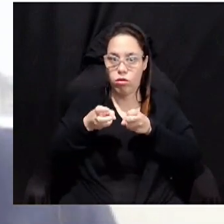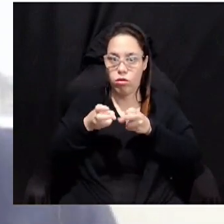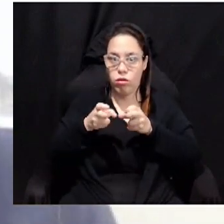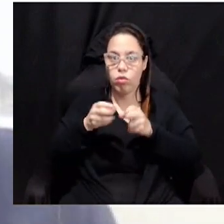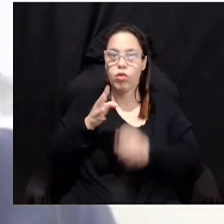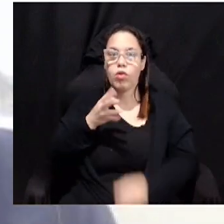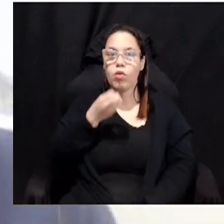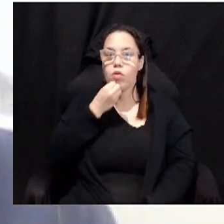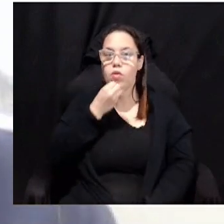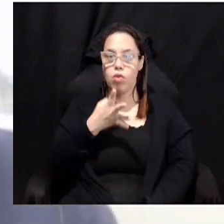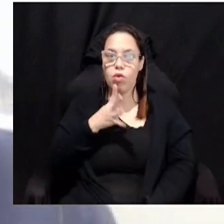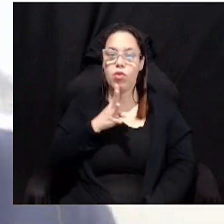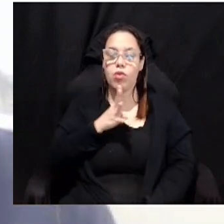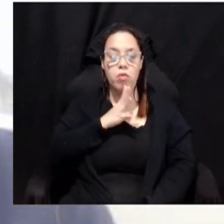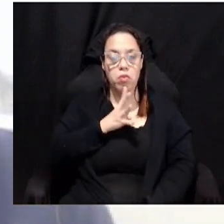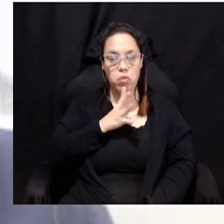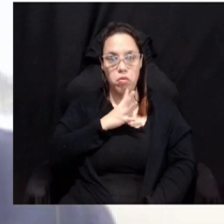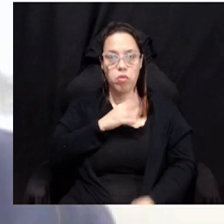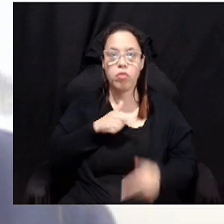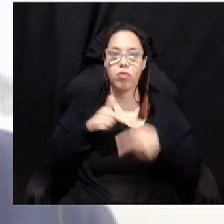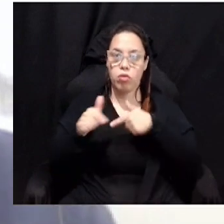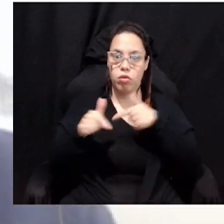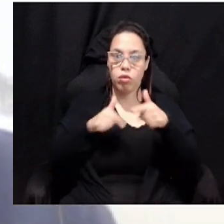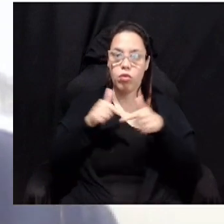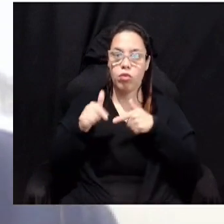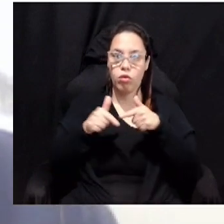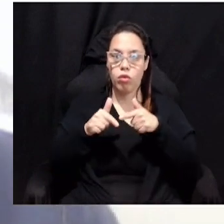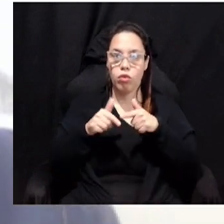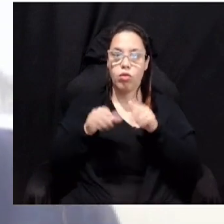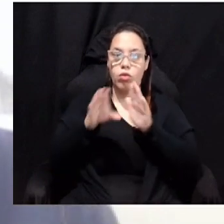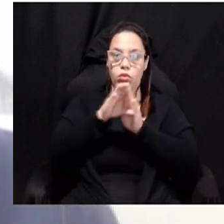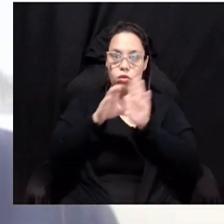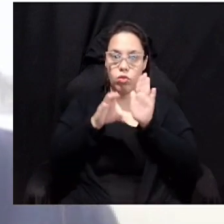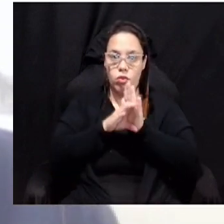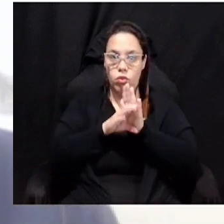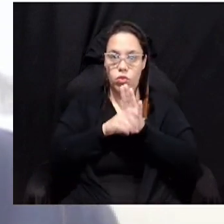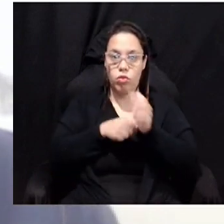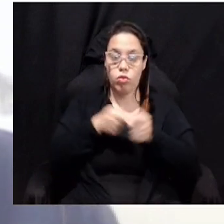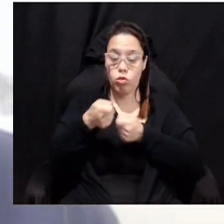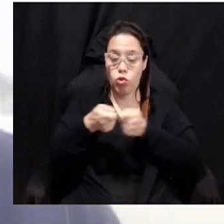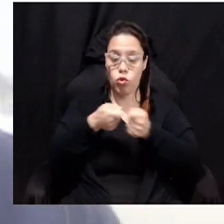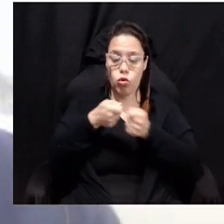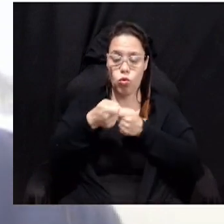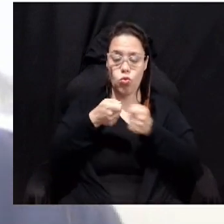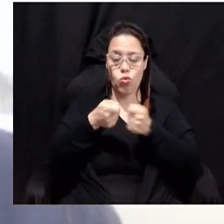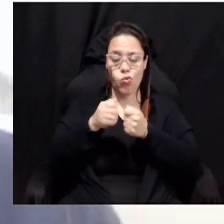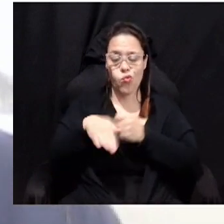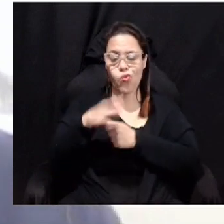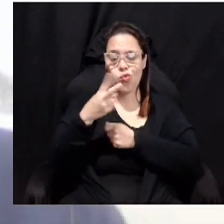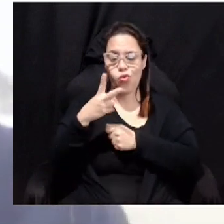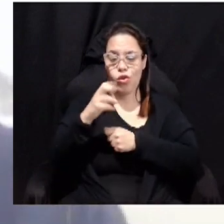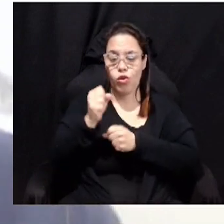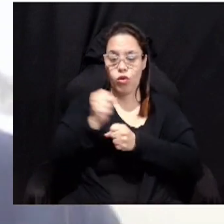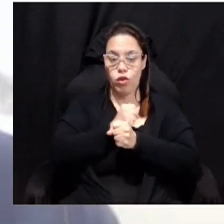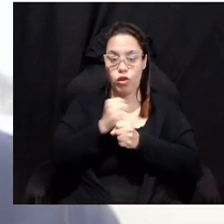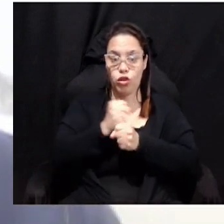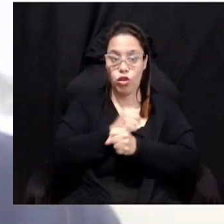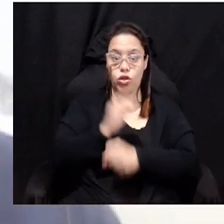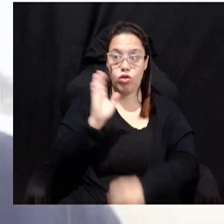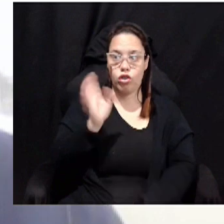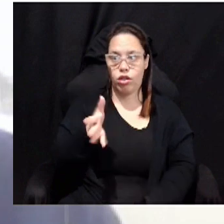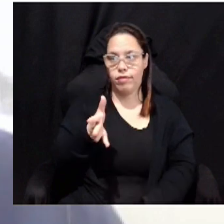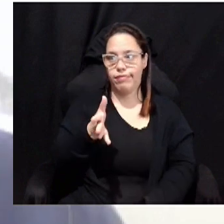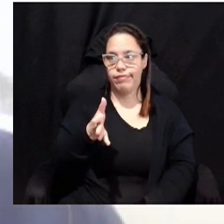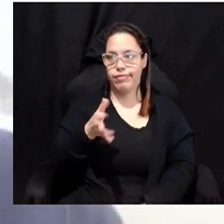conhecimento e estamos trabalhando, né, com este programa de controle de perdas há mais de 20 anos, sendo uma